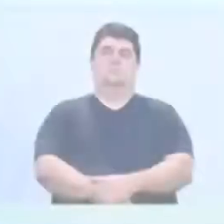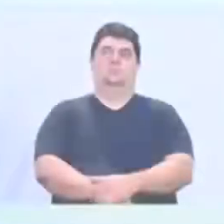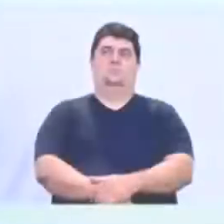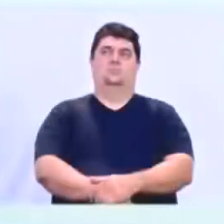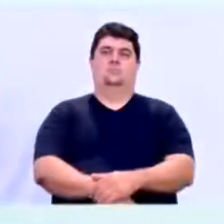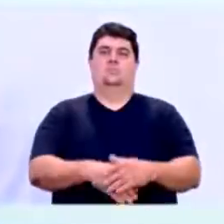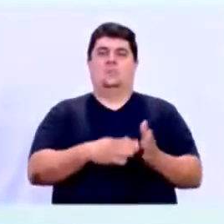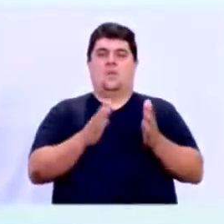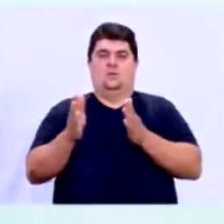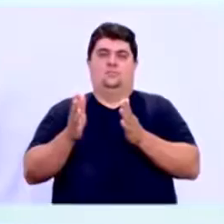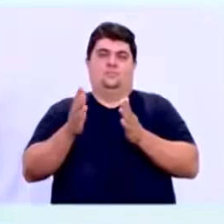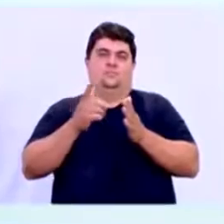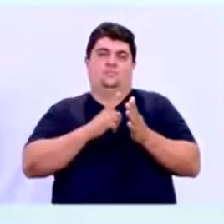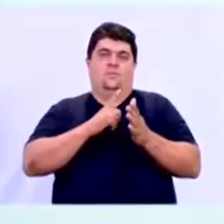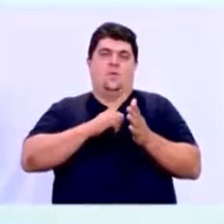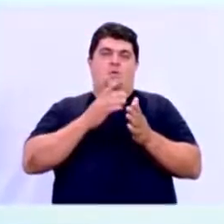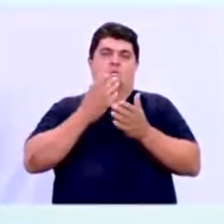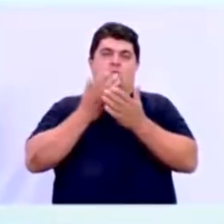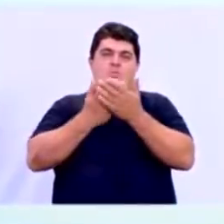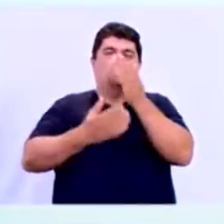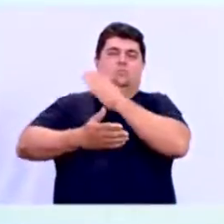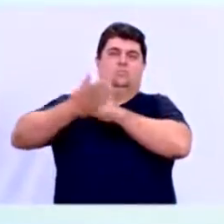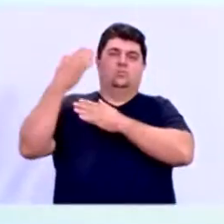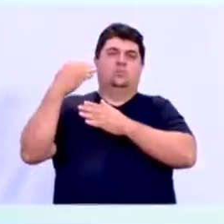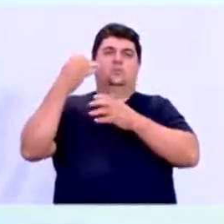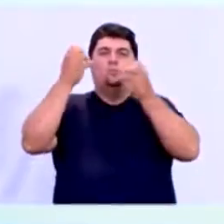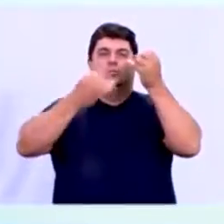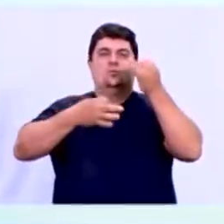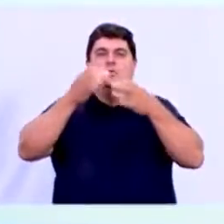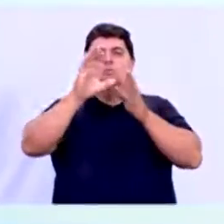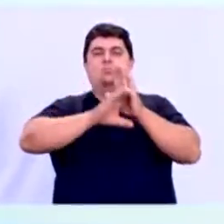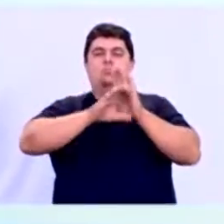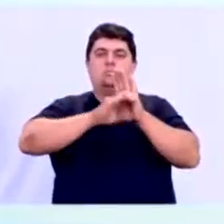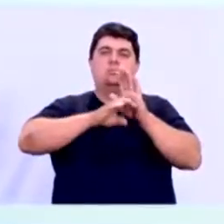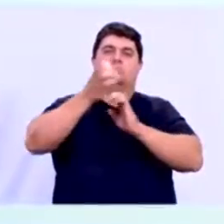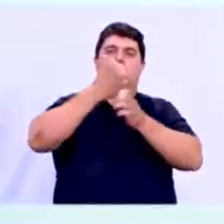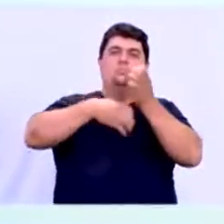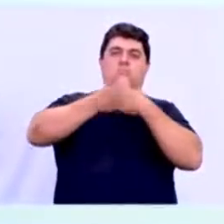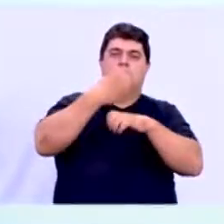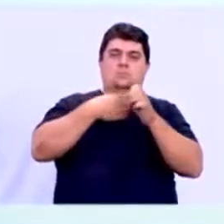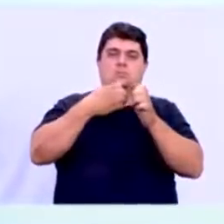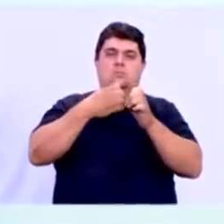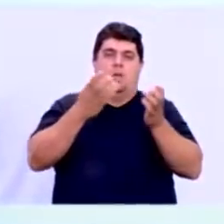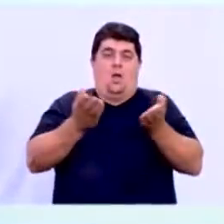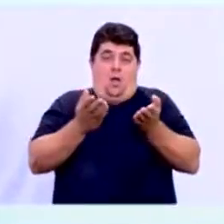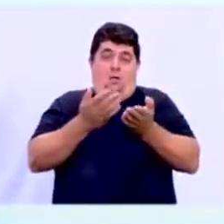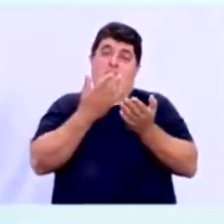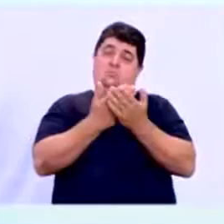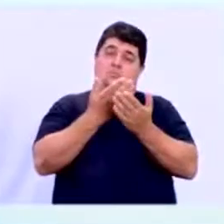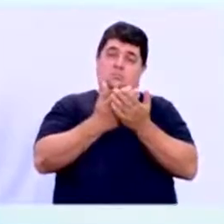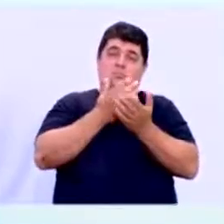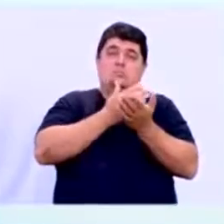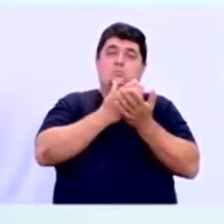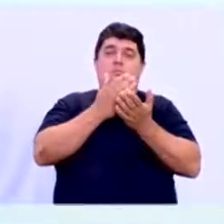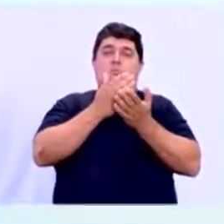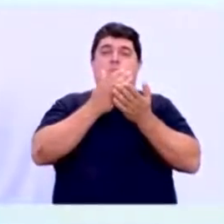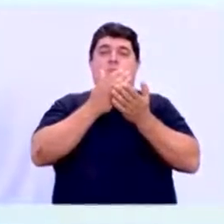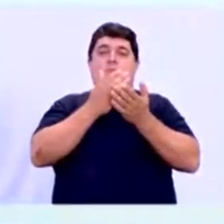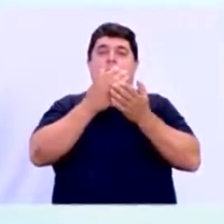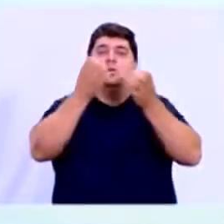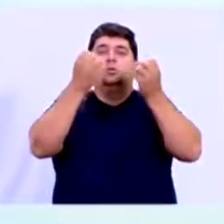Então vamos lá, né? Na última aula nós falamos muito sobre o conceito de empreendedorismo e nesta aula nós vamos começar falando